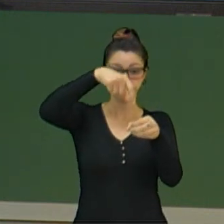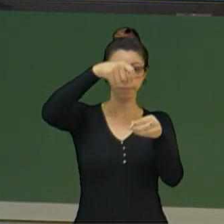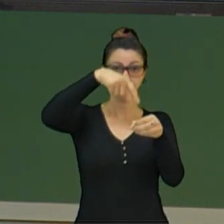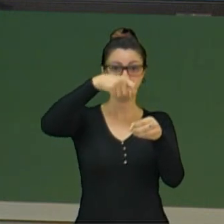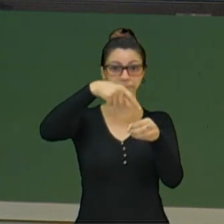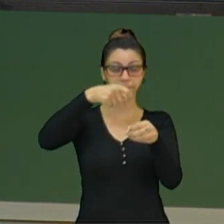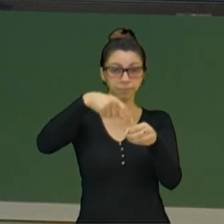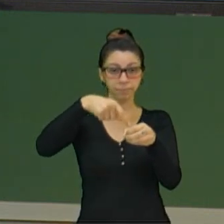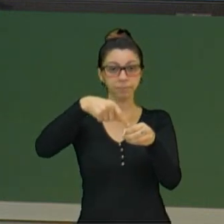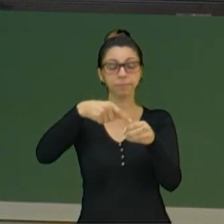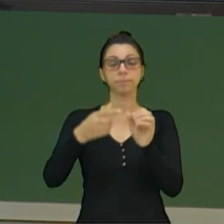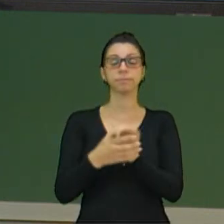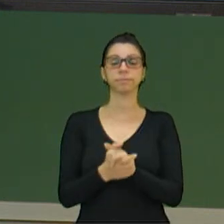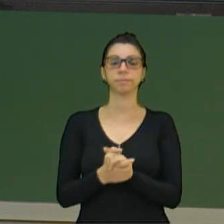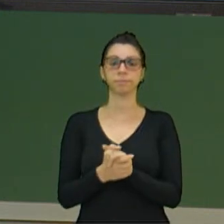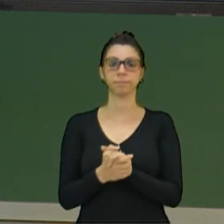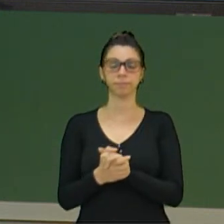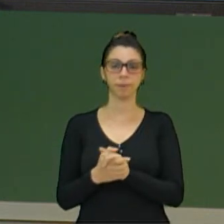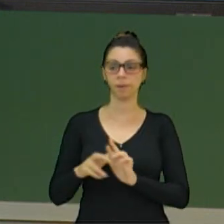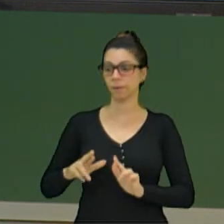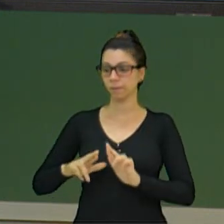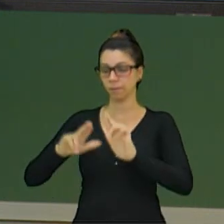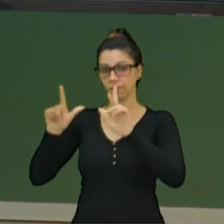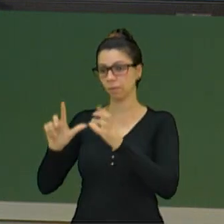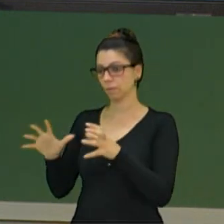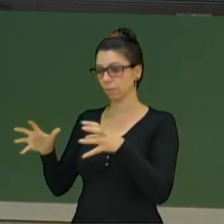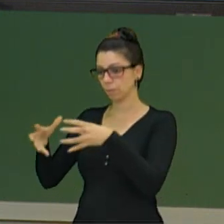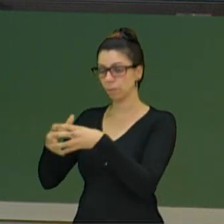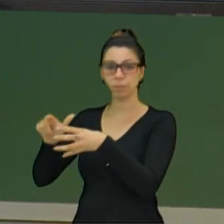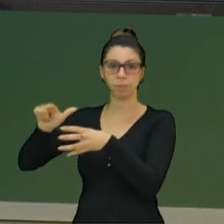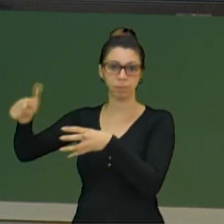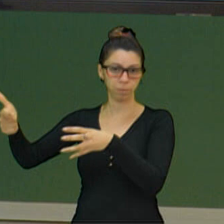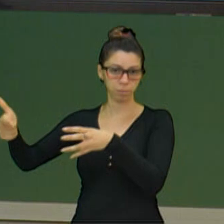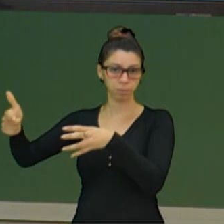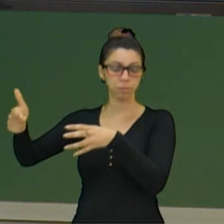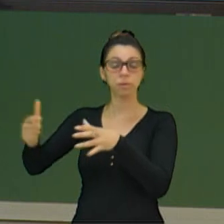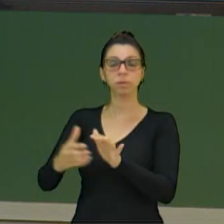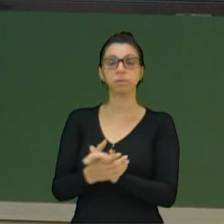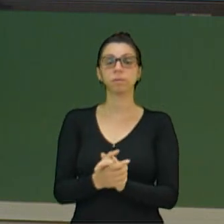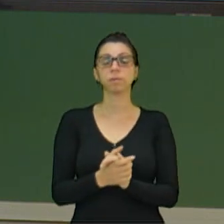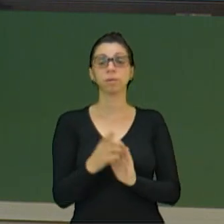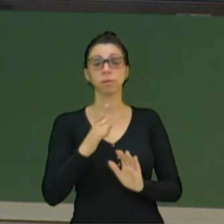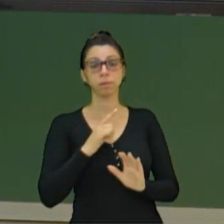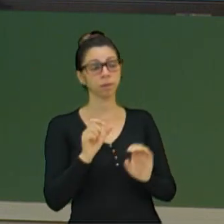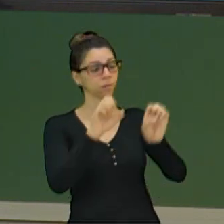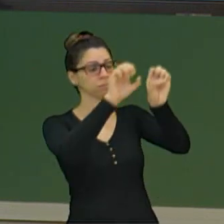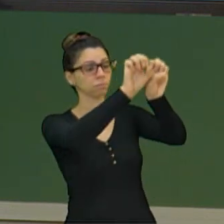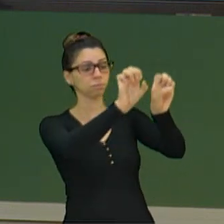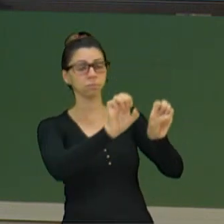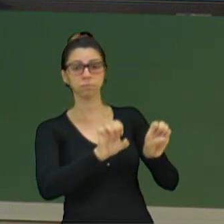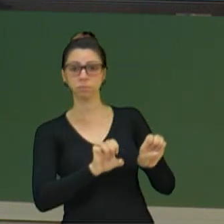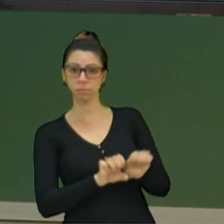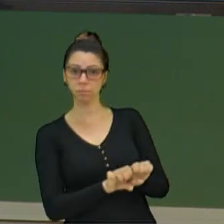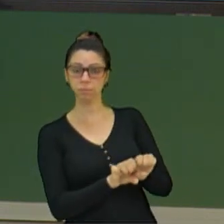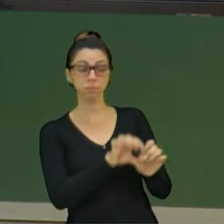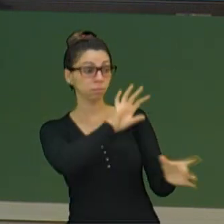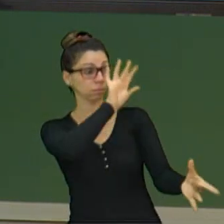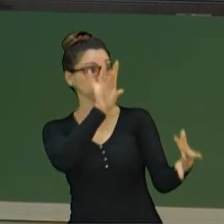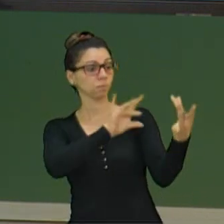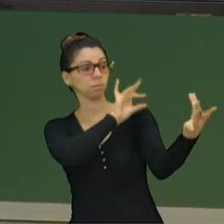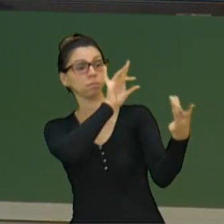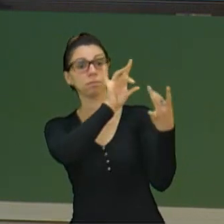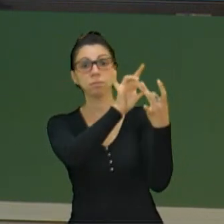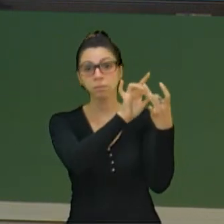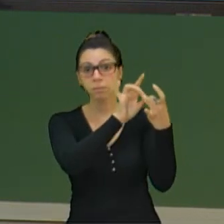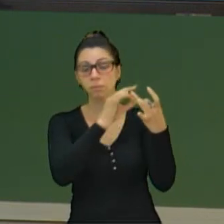surgiram. Então, elas, diferente das briófitas e das pteridófitas, vão ter uma estrutura específica